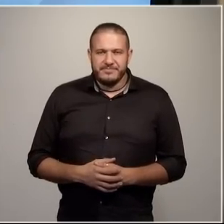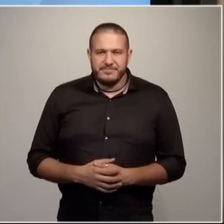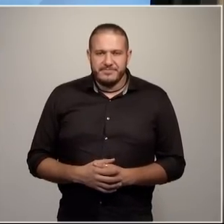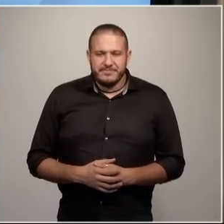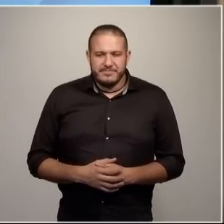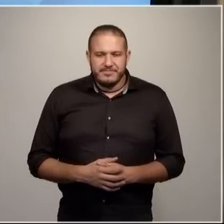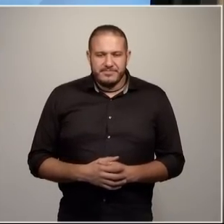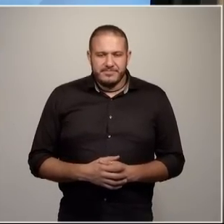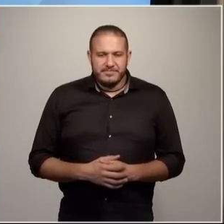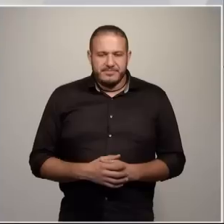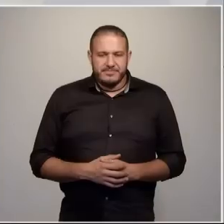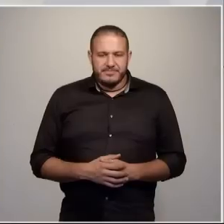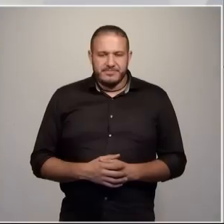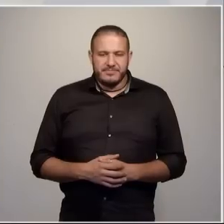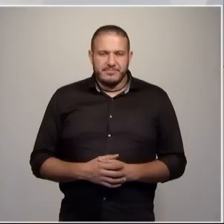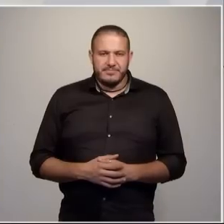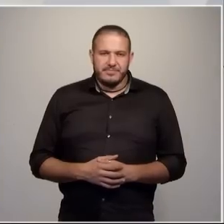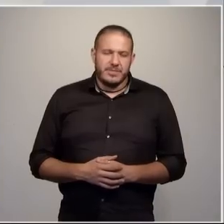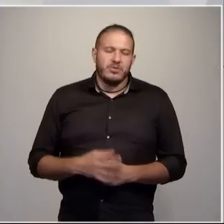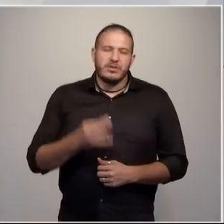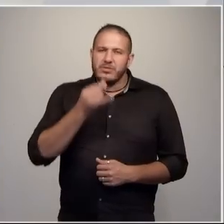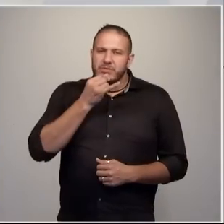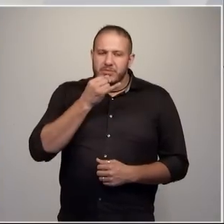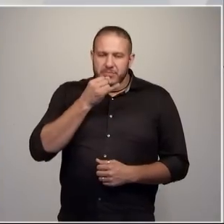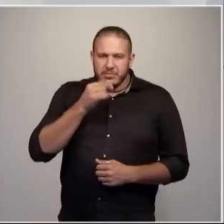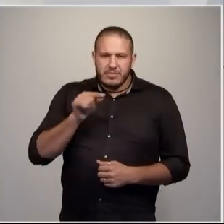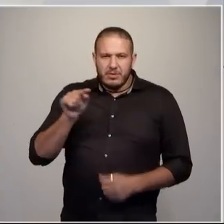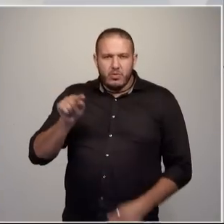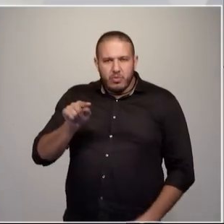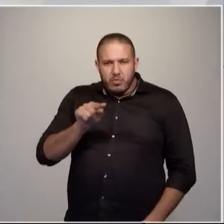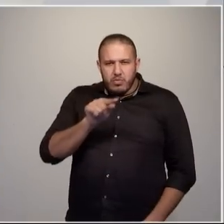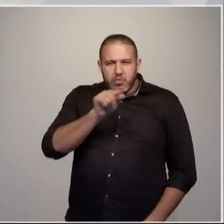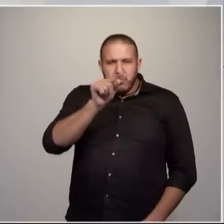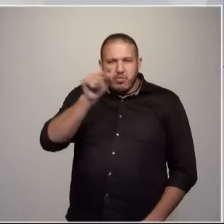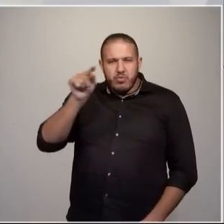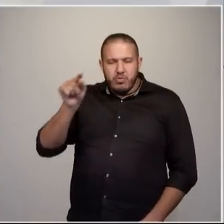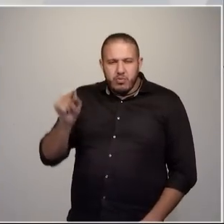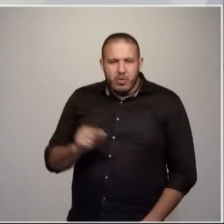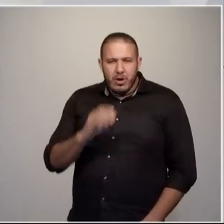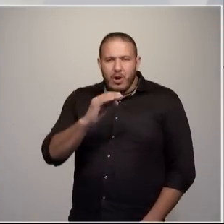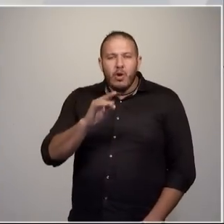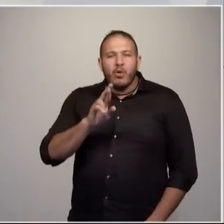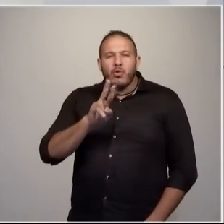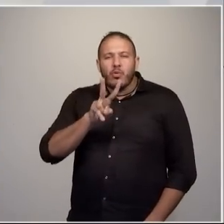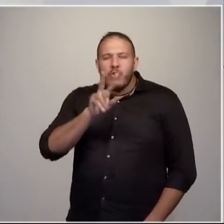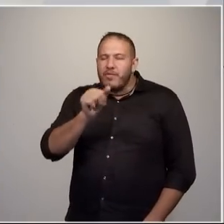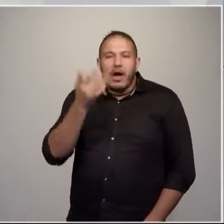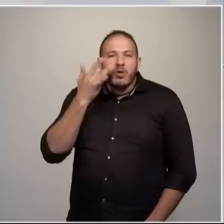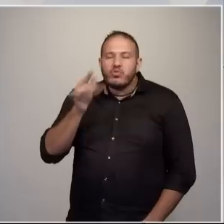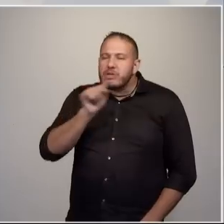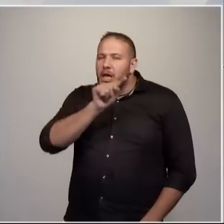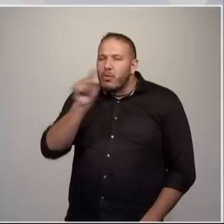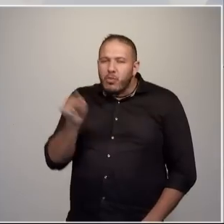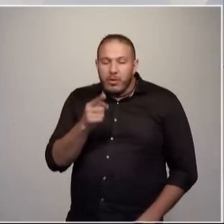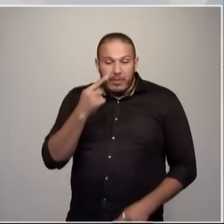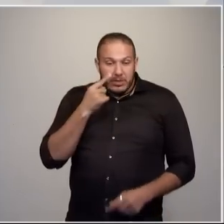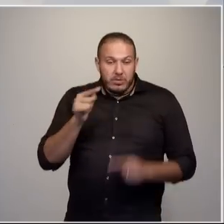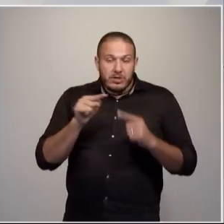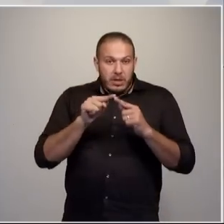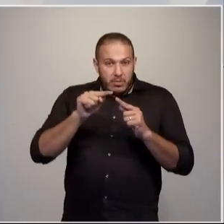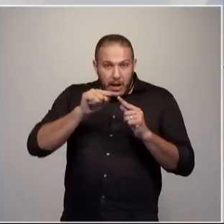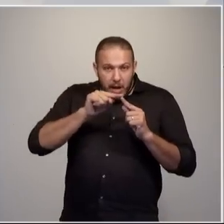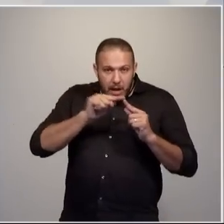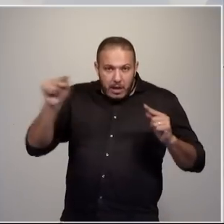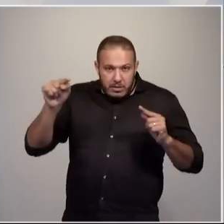eu tenho no plano uma curva que eu não sei equacionar, mas se eu quiser achar a reta perpendicular a essa